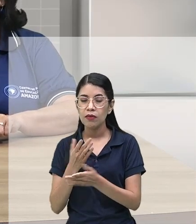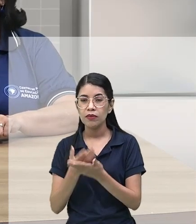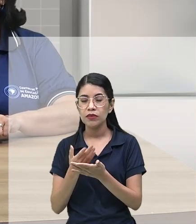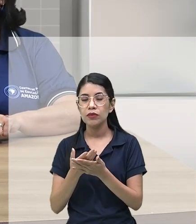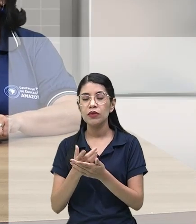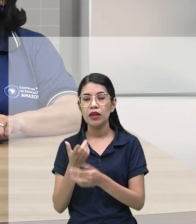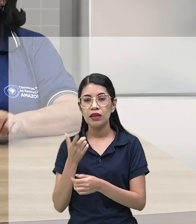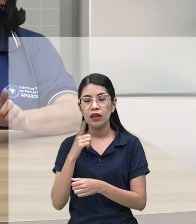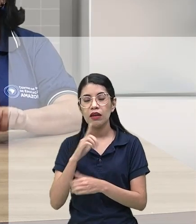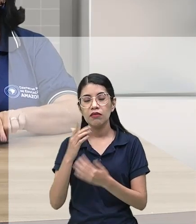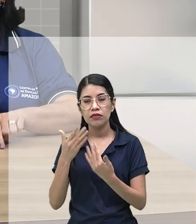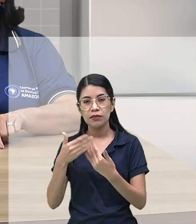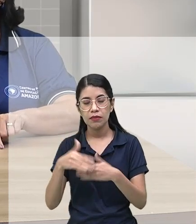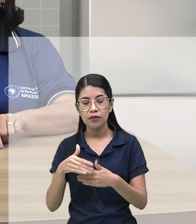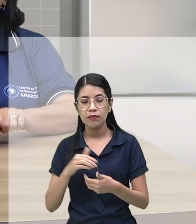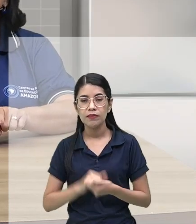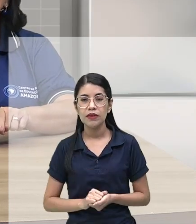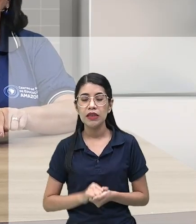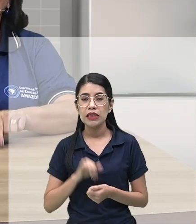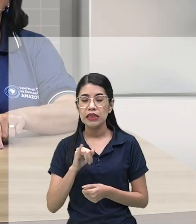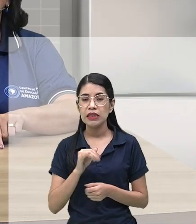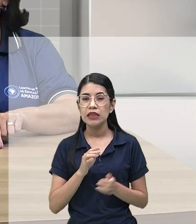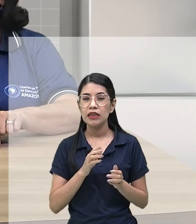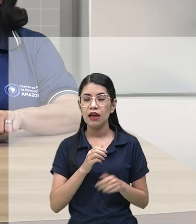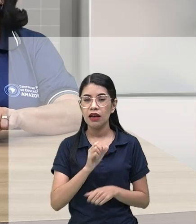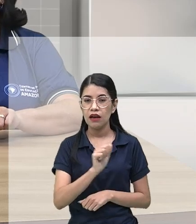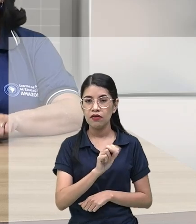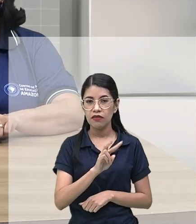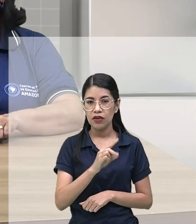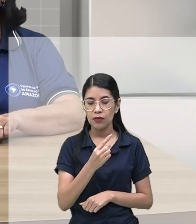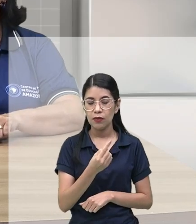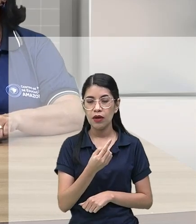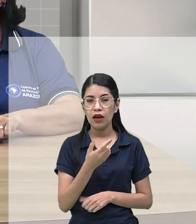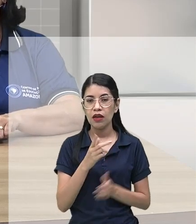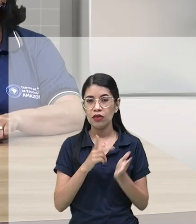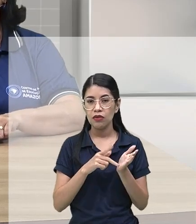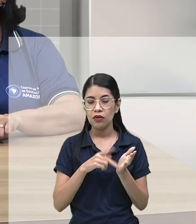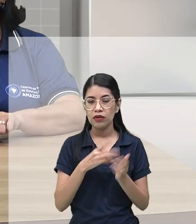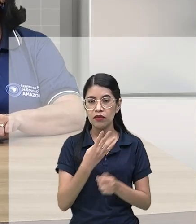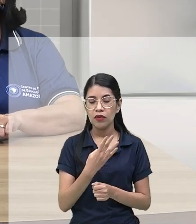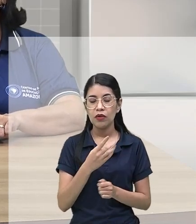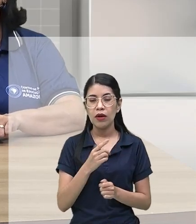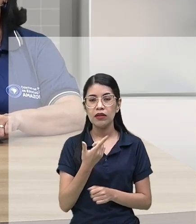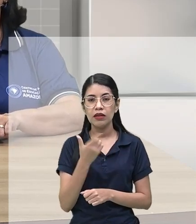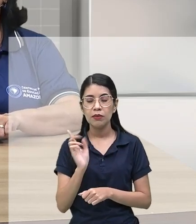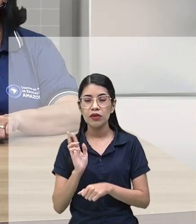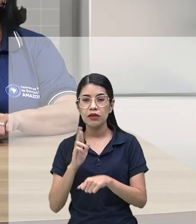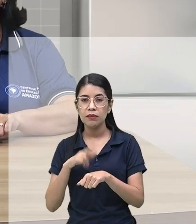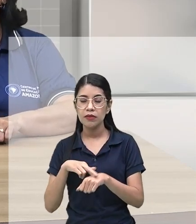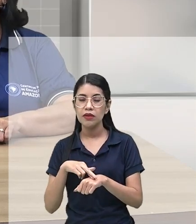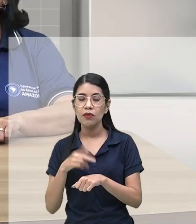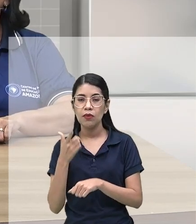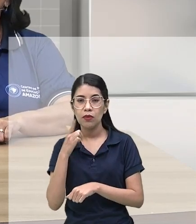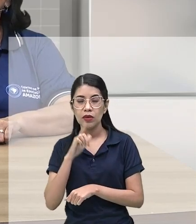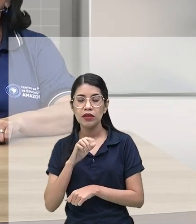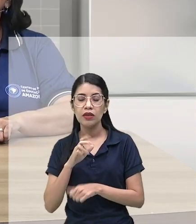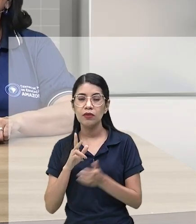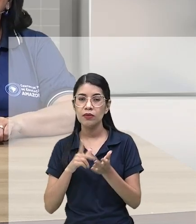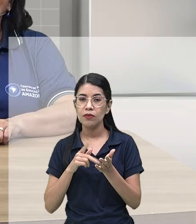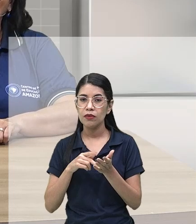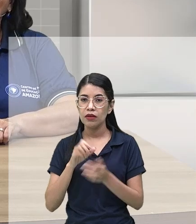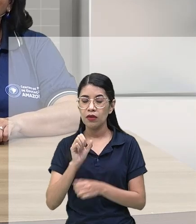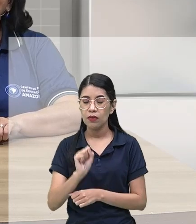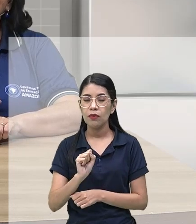recuperação paralela, na primeira avaliação ele tirou 4, ele foi para a recuperação paralela, tirou 8, a